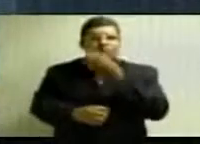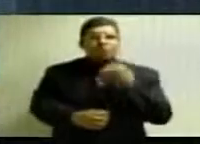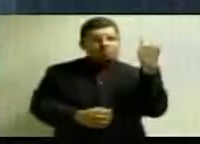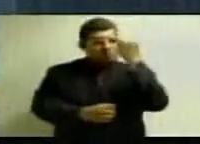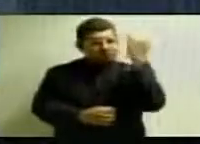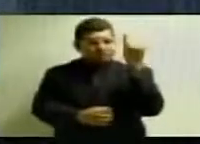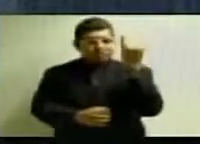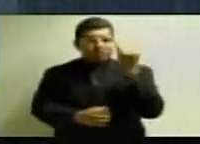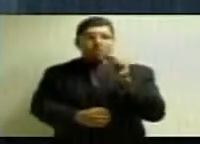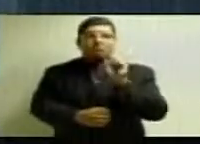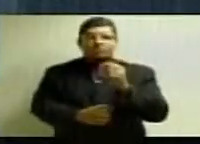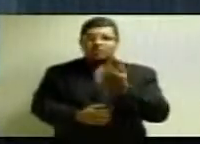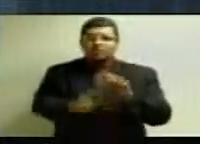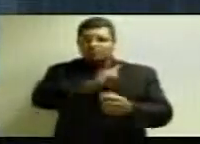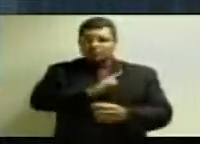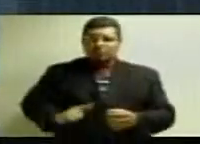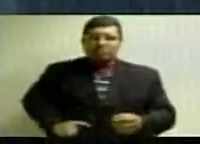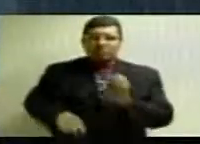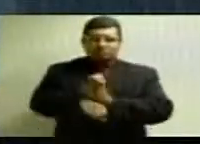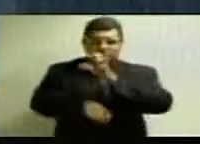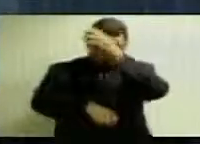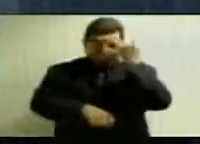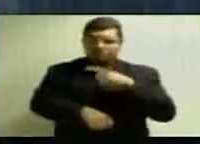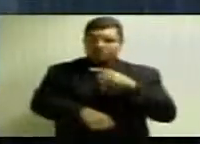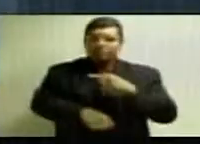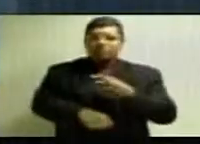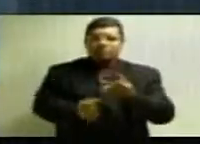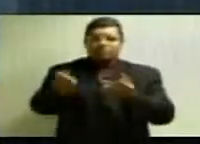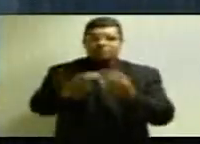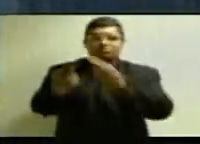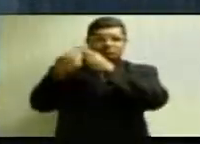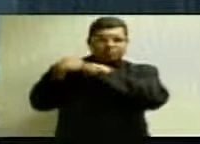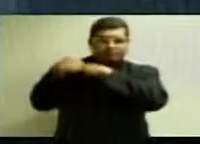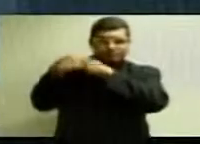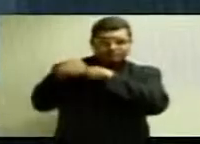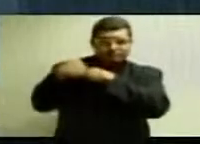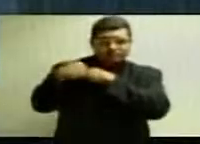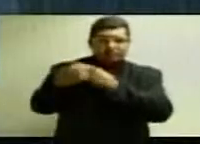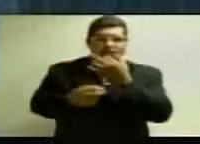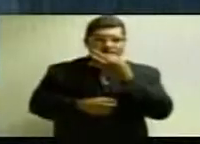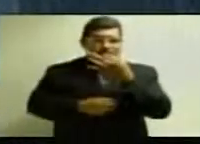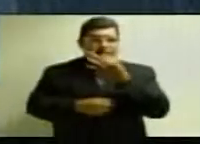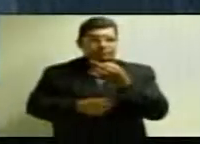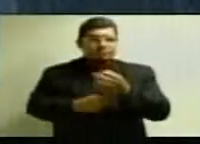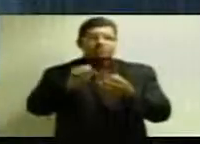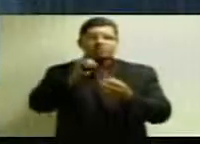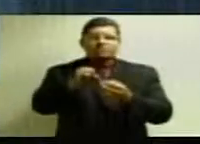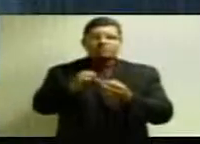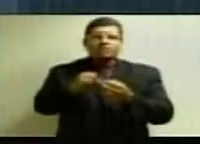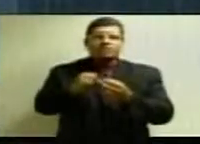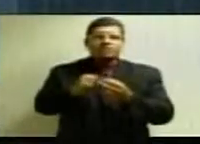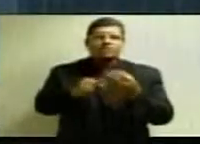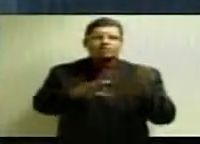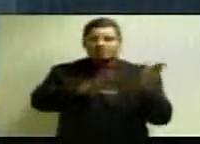suficiente para que o governador do estado tome para si a responsabilidade dessa questão,